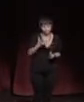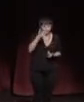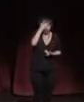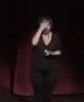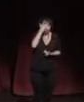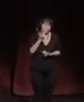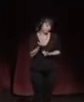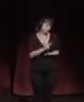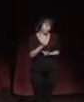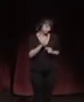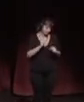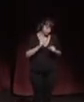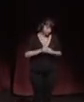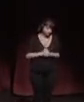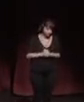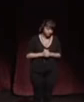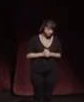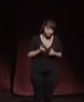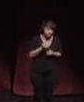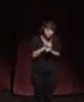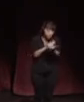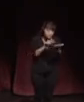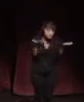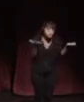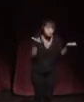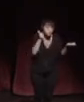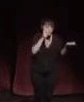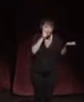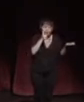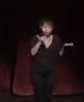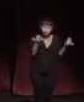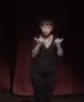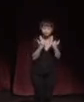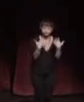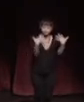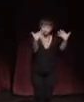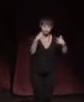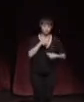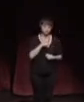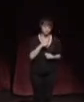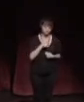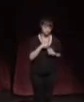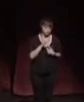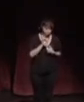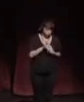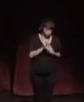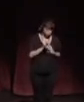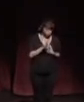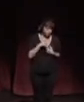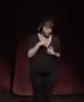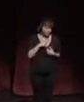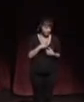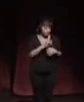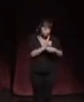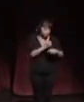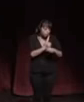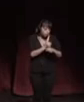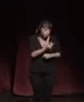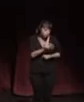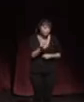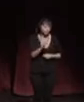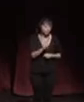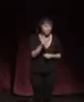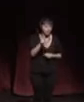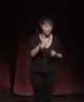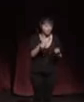conscientes disso, a grande quantidade de mulheres que temos hoje aqui. E não somente a quantidade, mas são